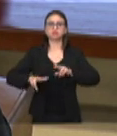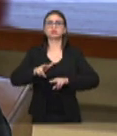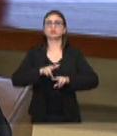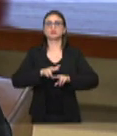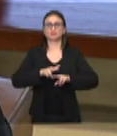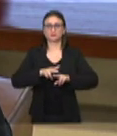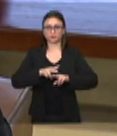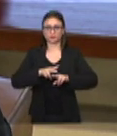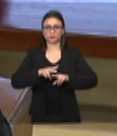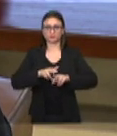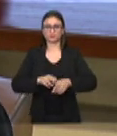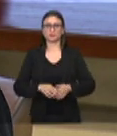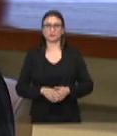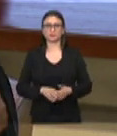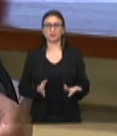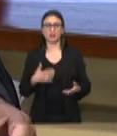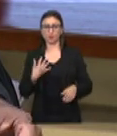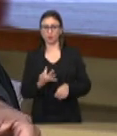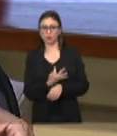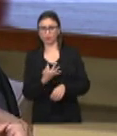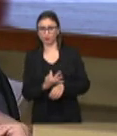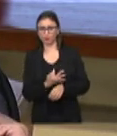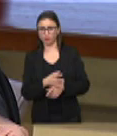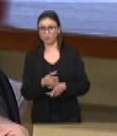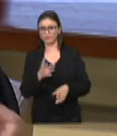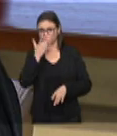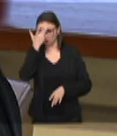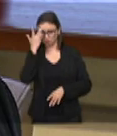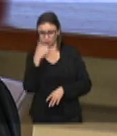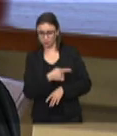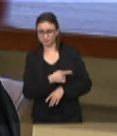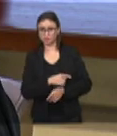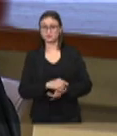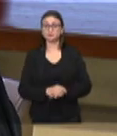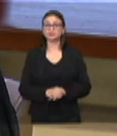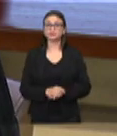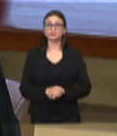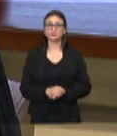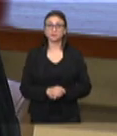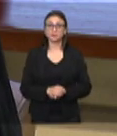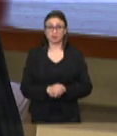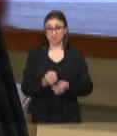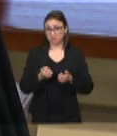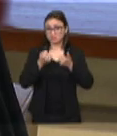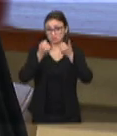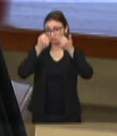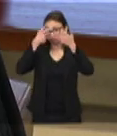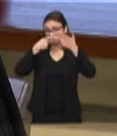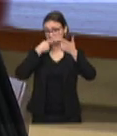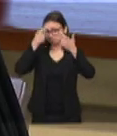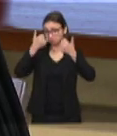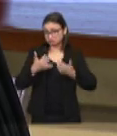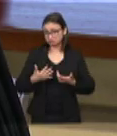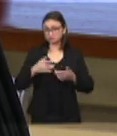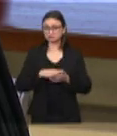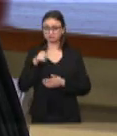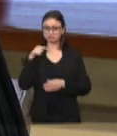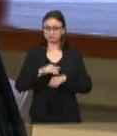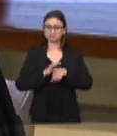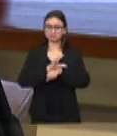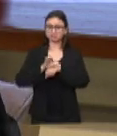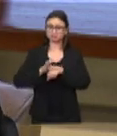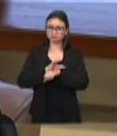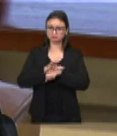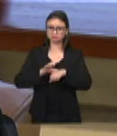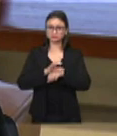de Intolerância. E transcrevo e digo, esses preceitos constitucionais